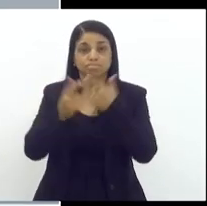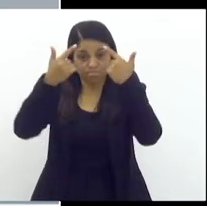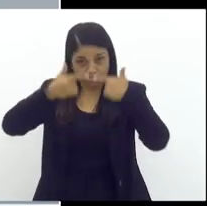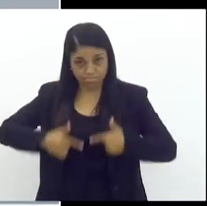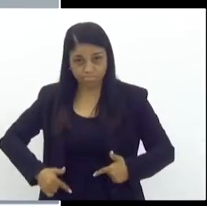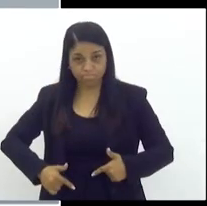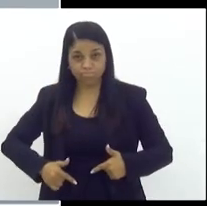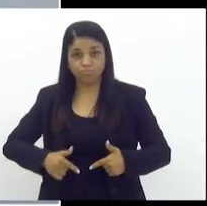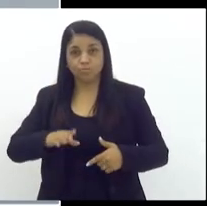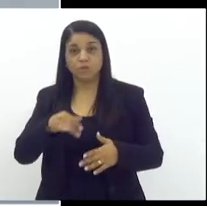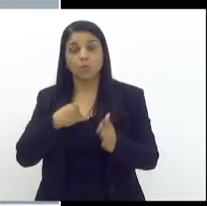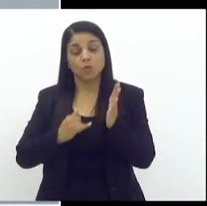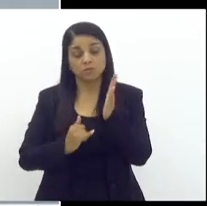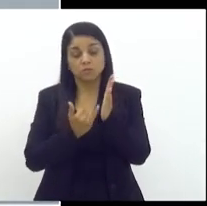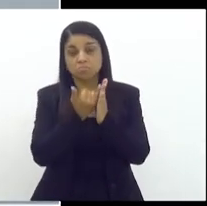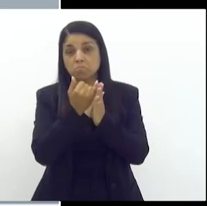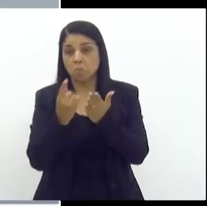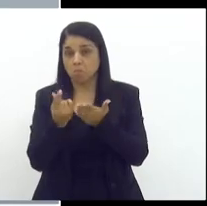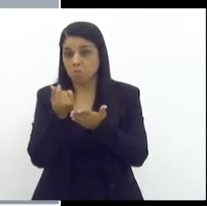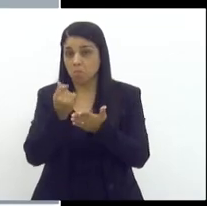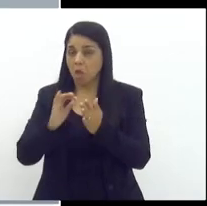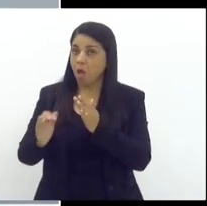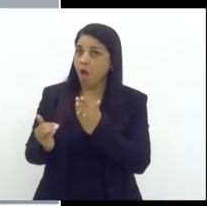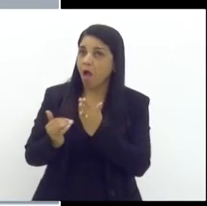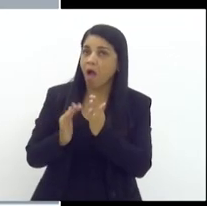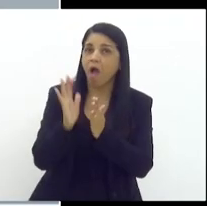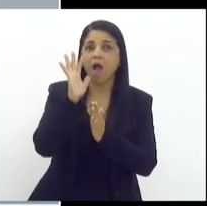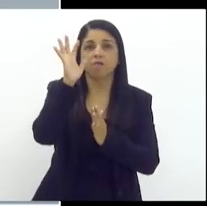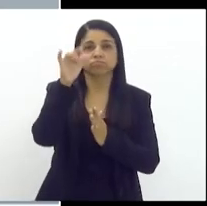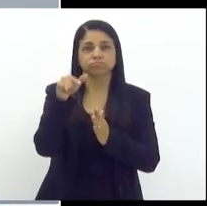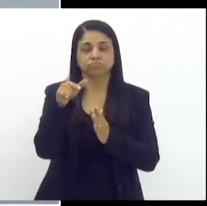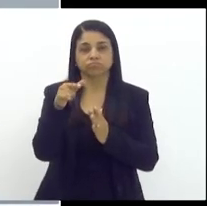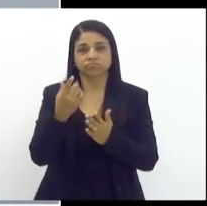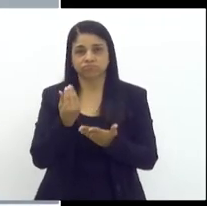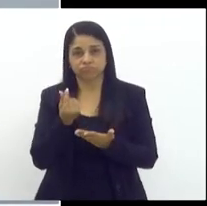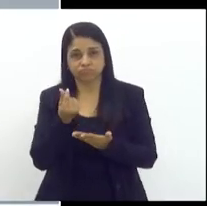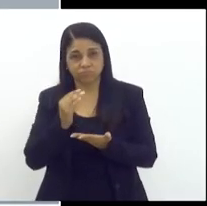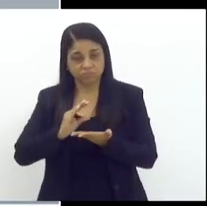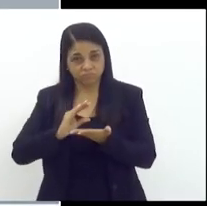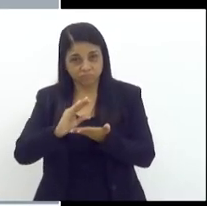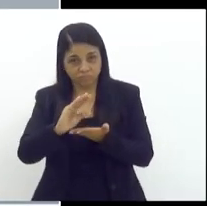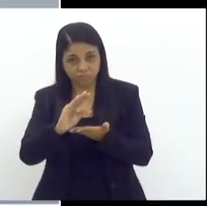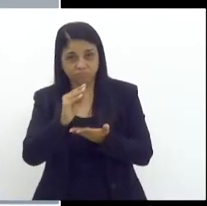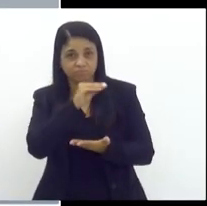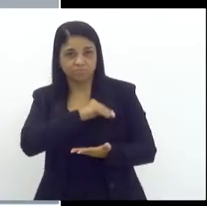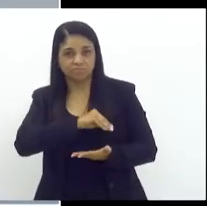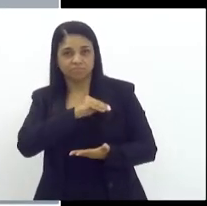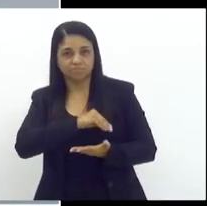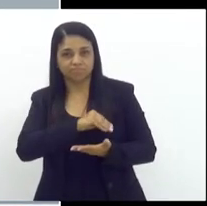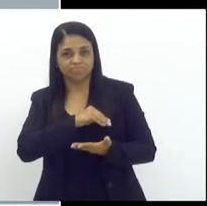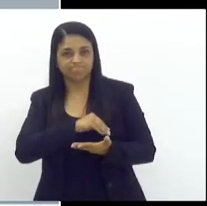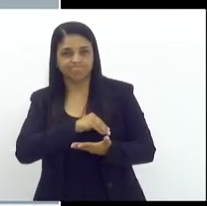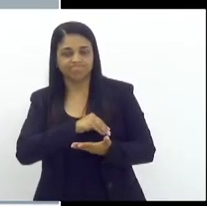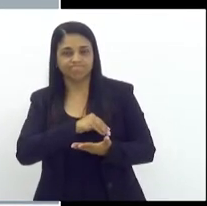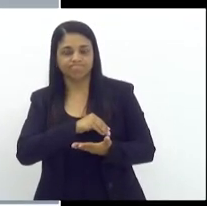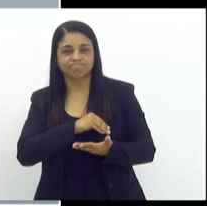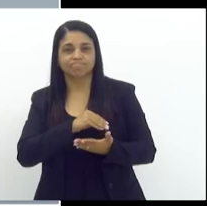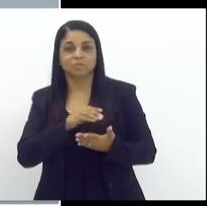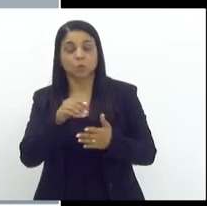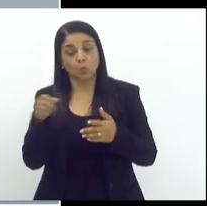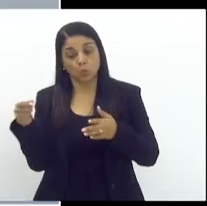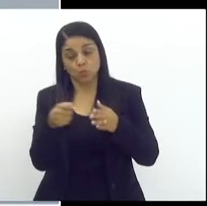se impostos mais altos sobre rendimentos elevados desencorajam trabalho